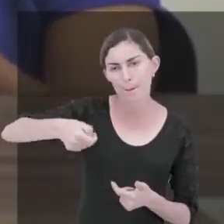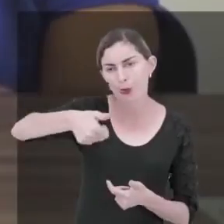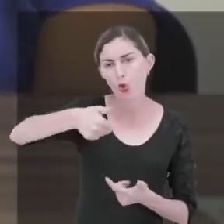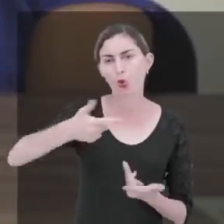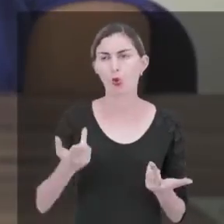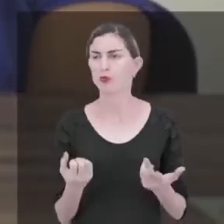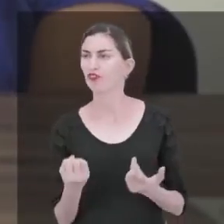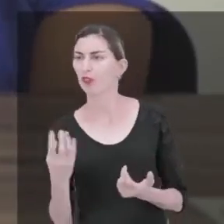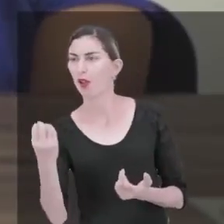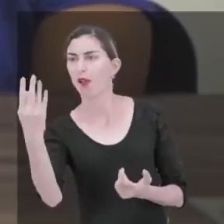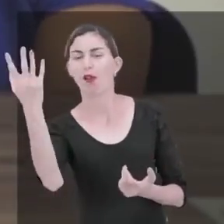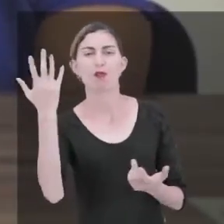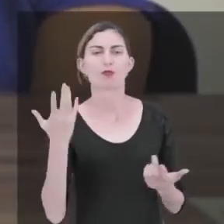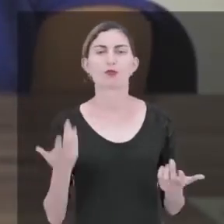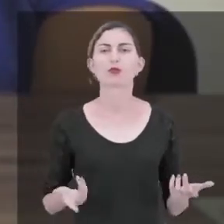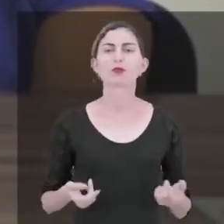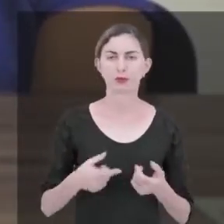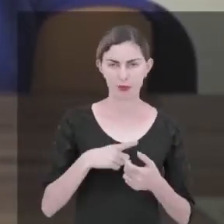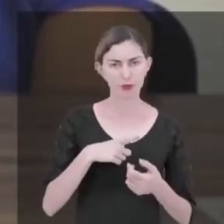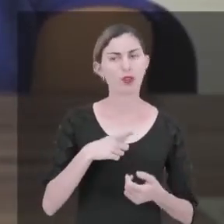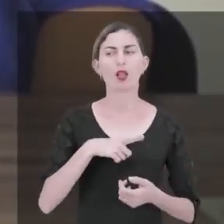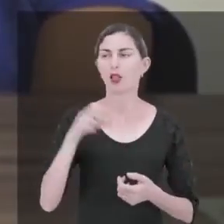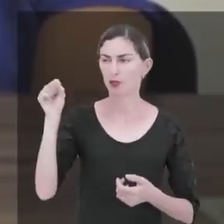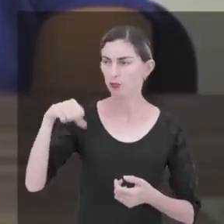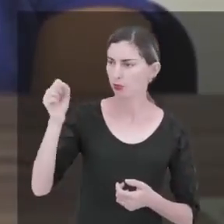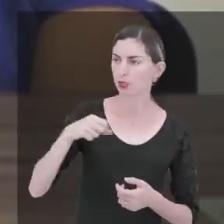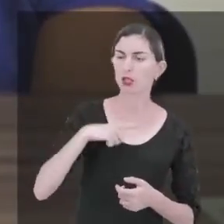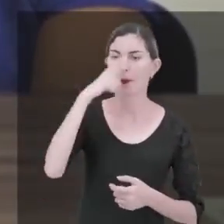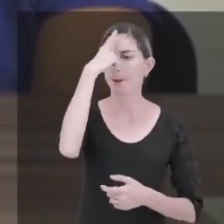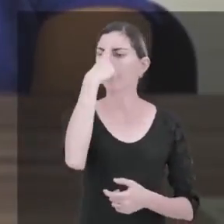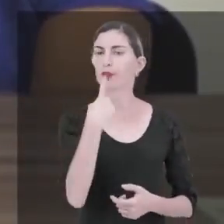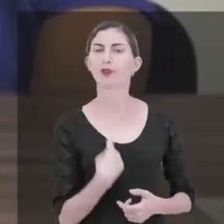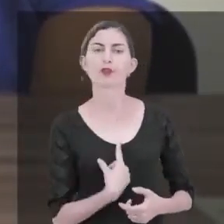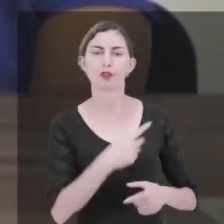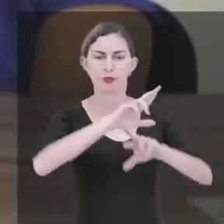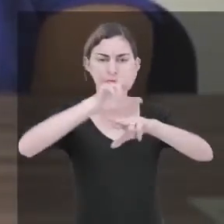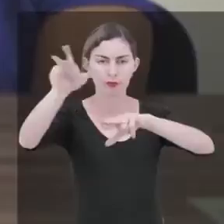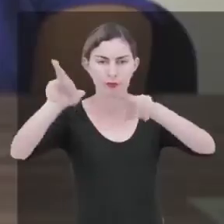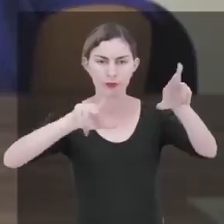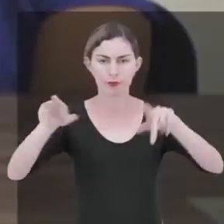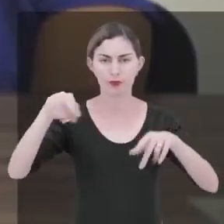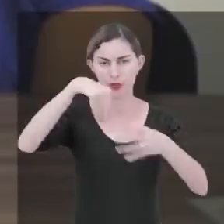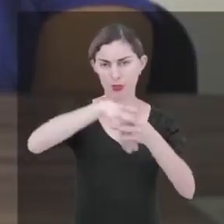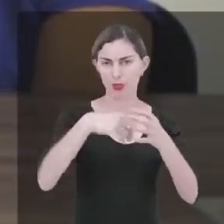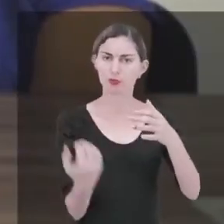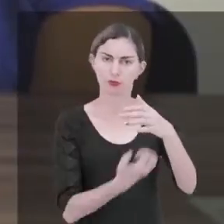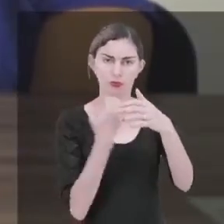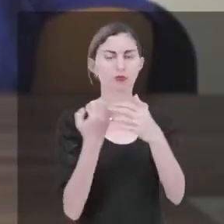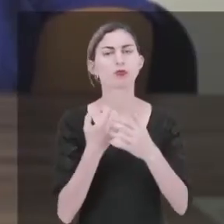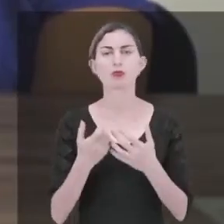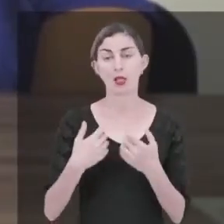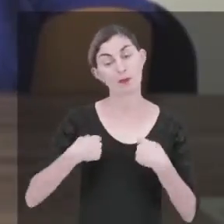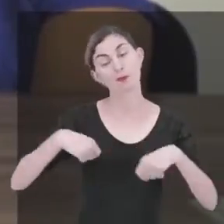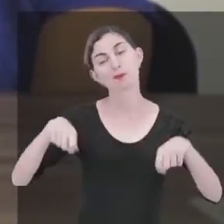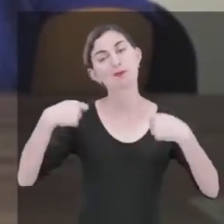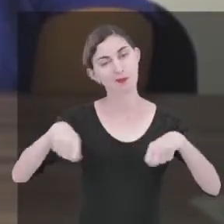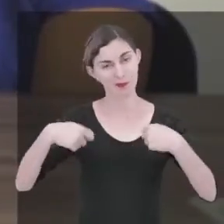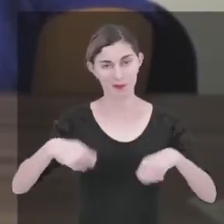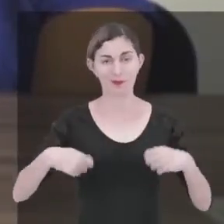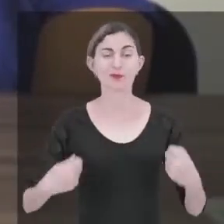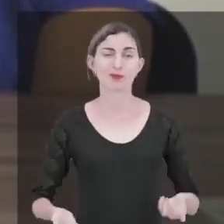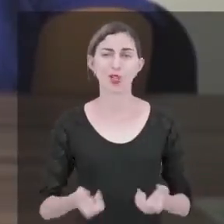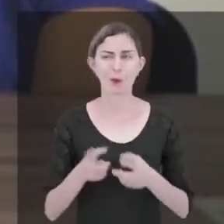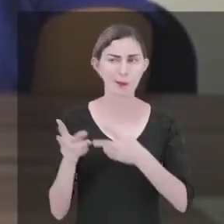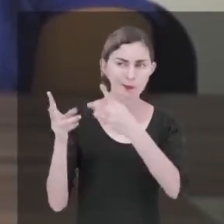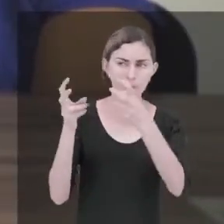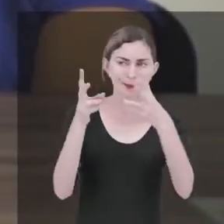bônus, Sim. viagens? Sim, exatamente. Temos perfis diferentes dentro da organização, que isso também é necessário